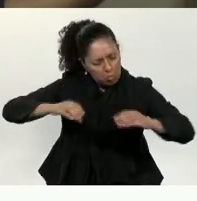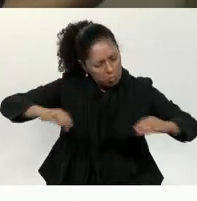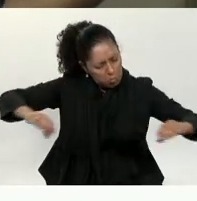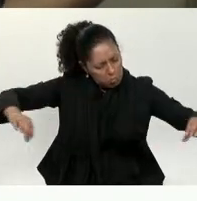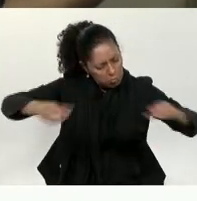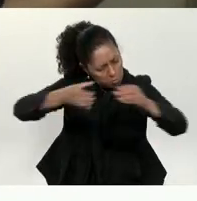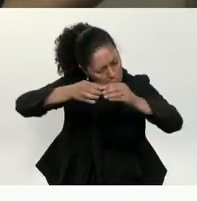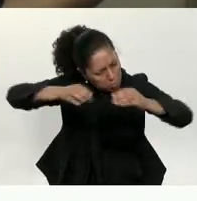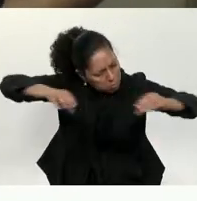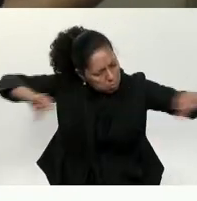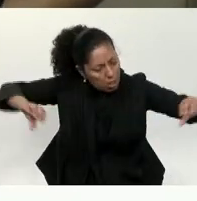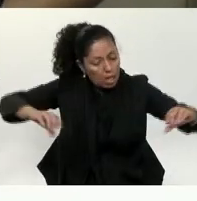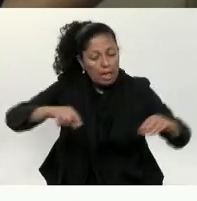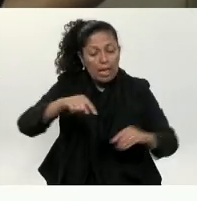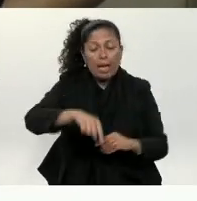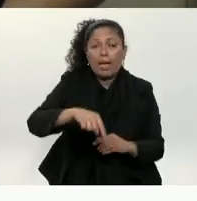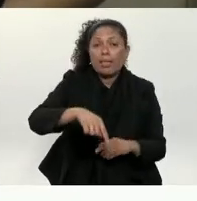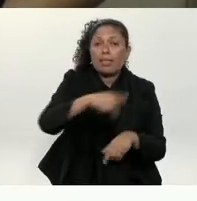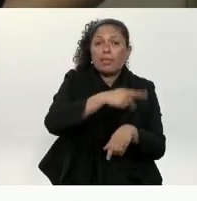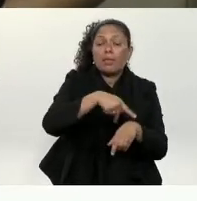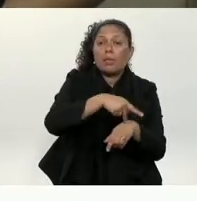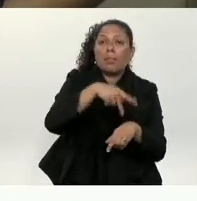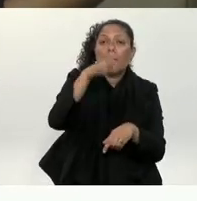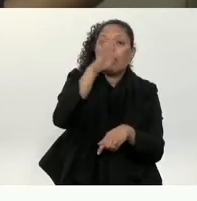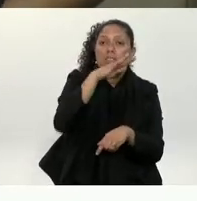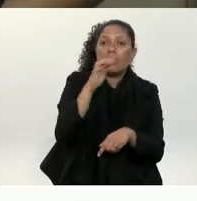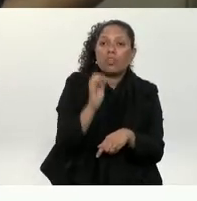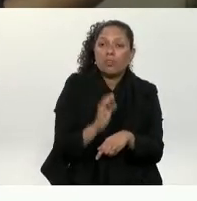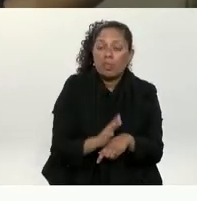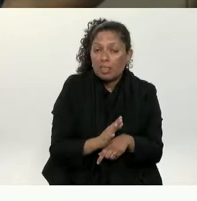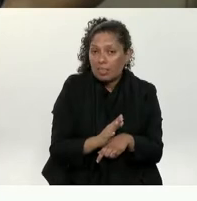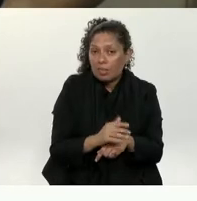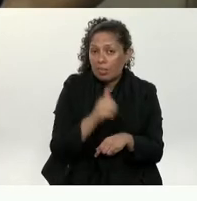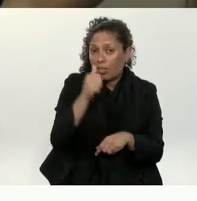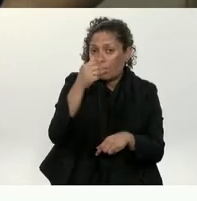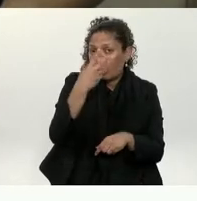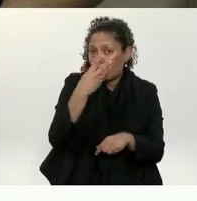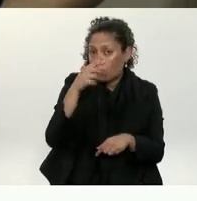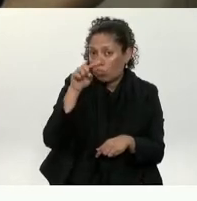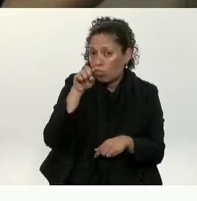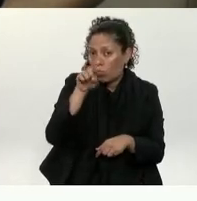são quase 5 milhões de milhas de gasodutos instalados.